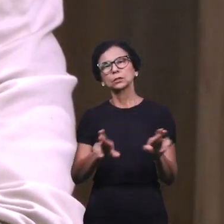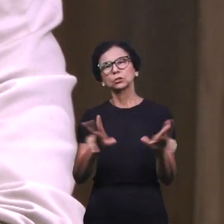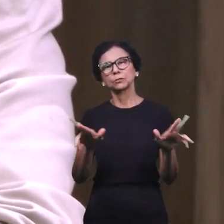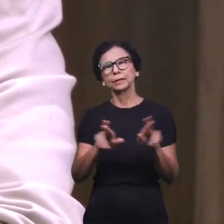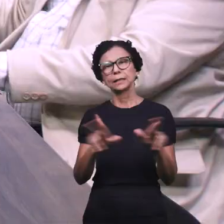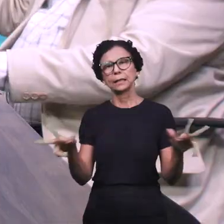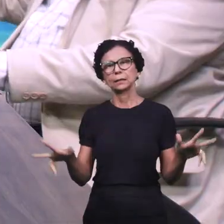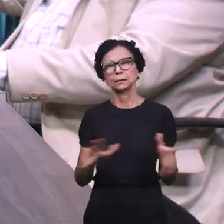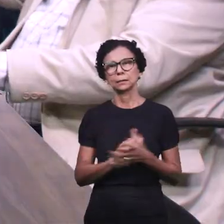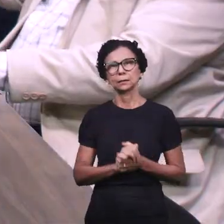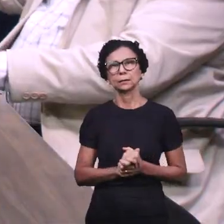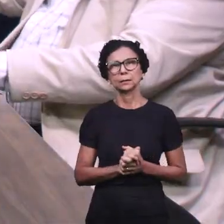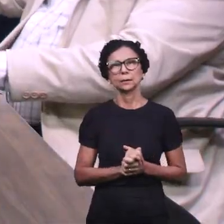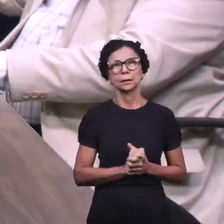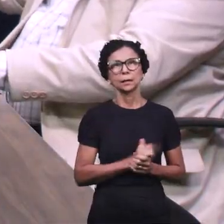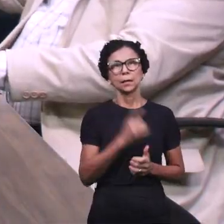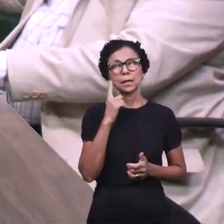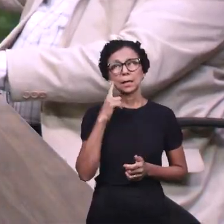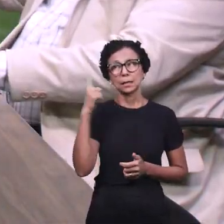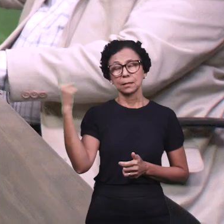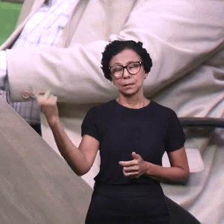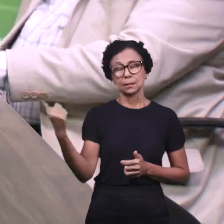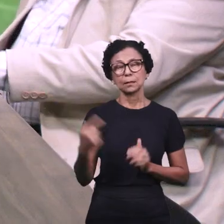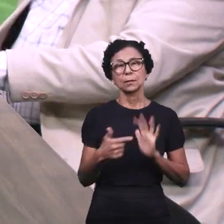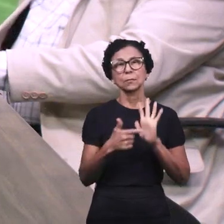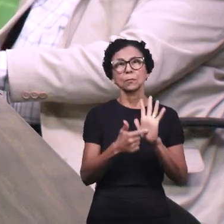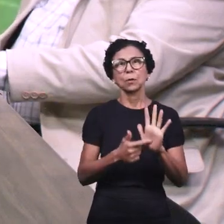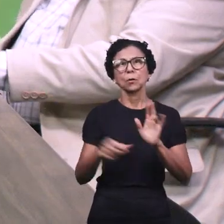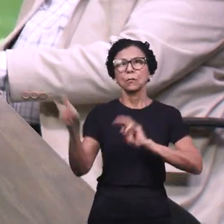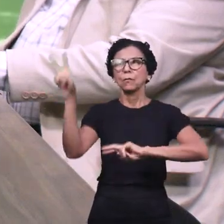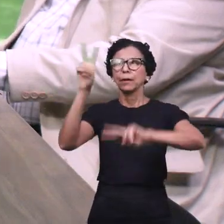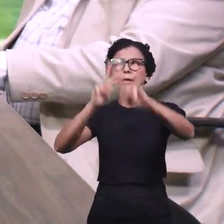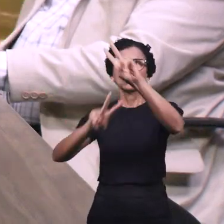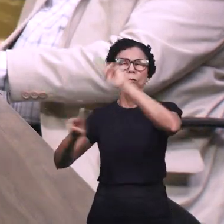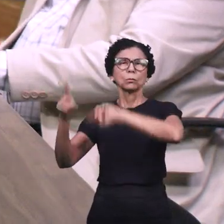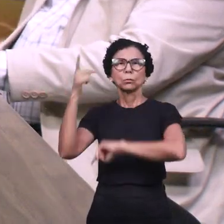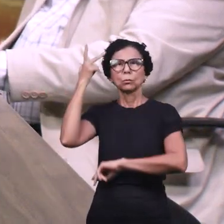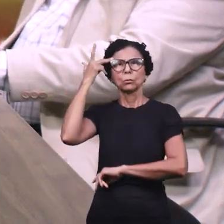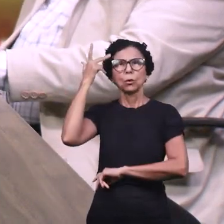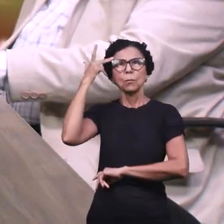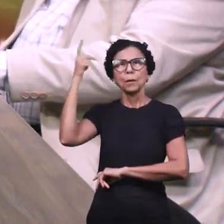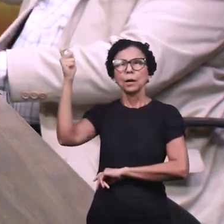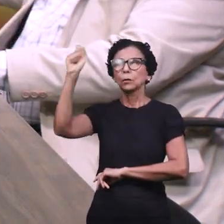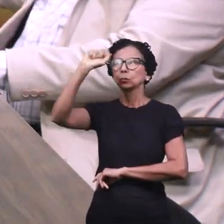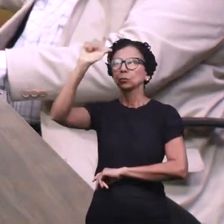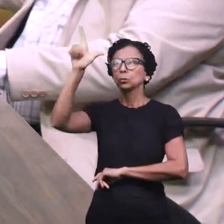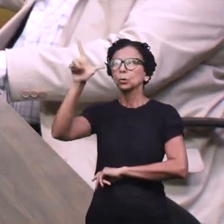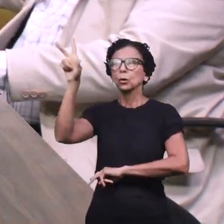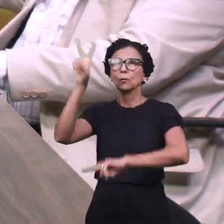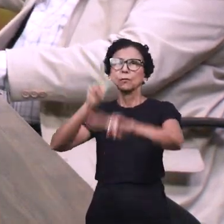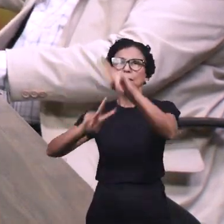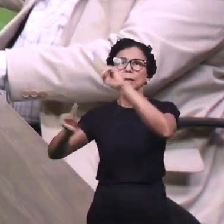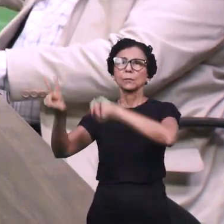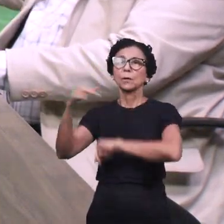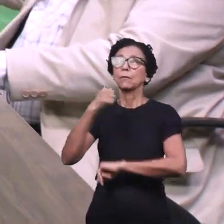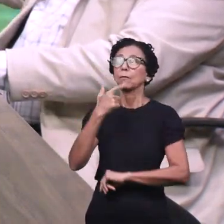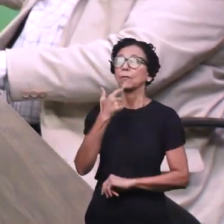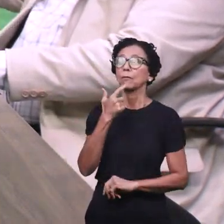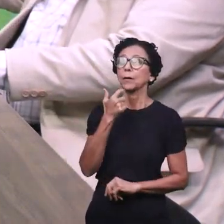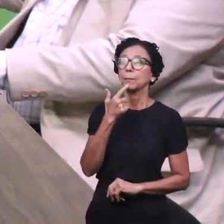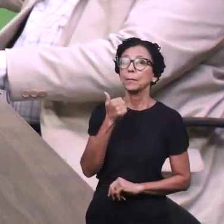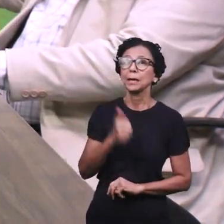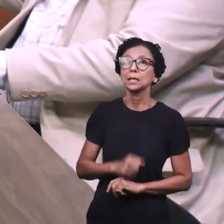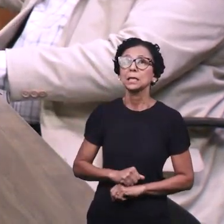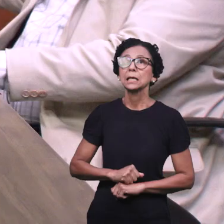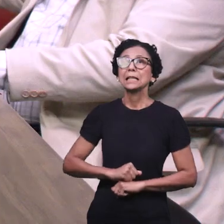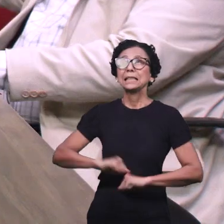as tempestades. Esse aqui que nós estamos mostrando é um vento solar normal, os irmãos estão vendo ali laranja. Quando ficou vermelho assim, é uma